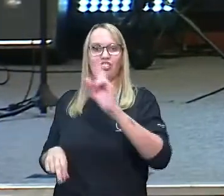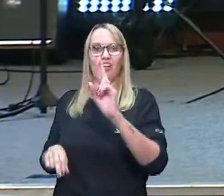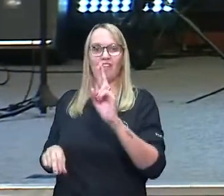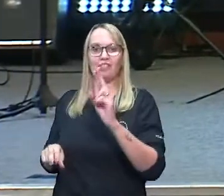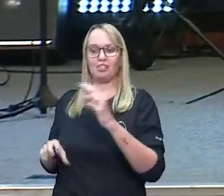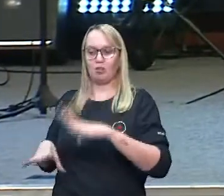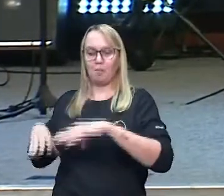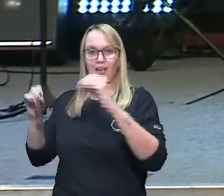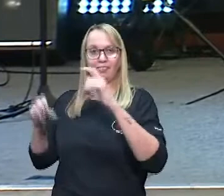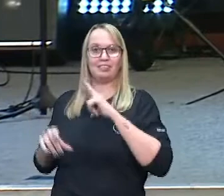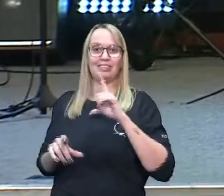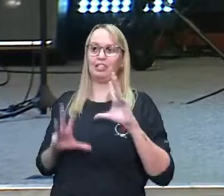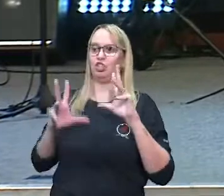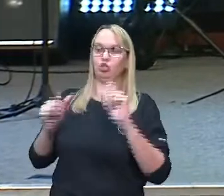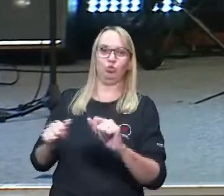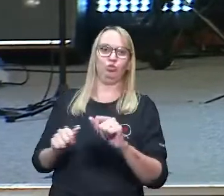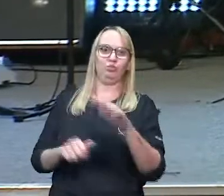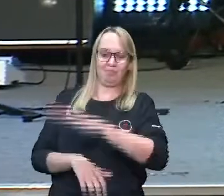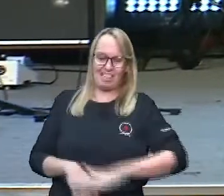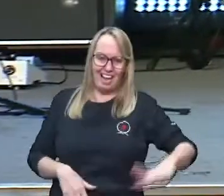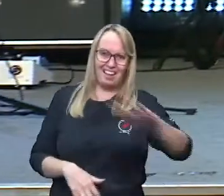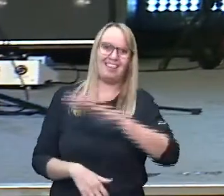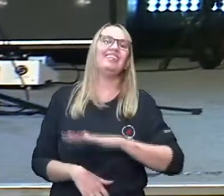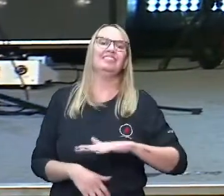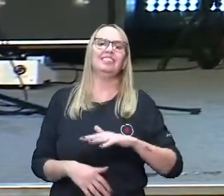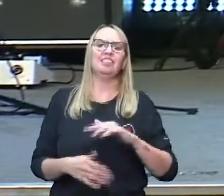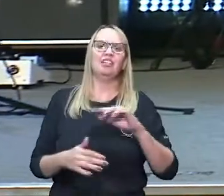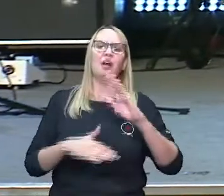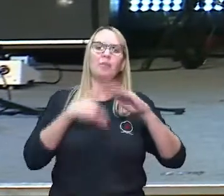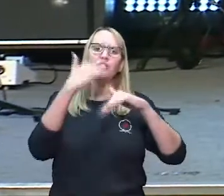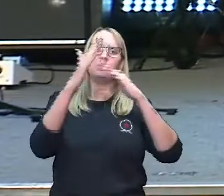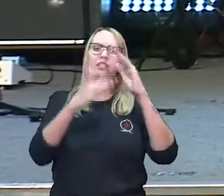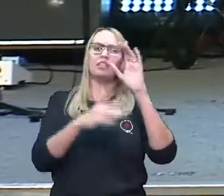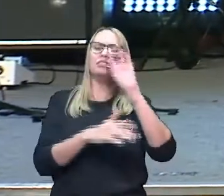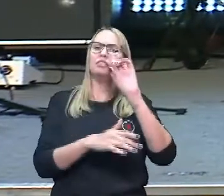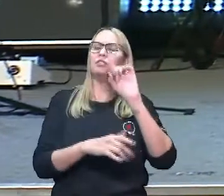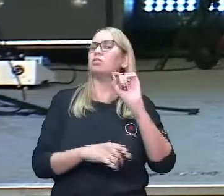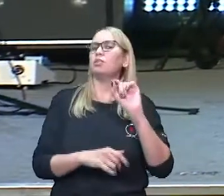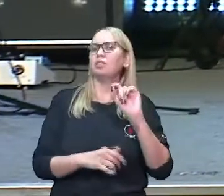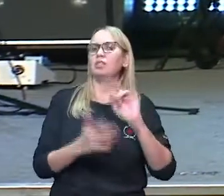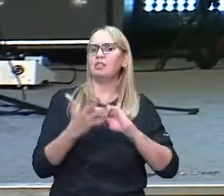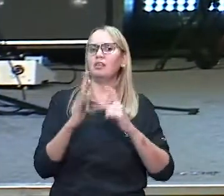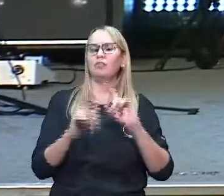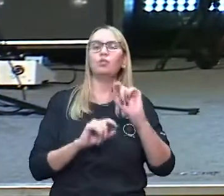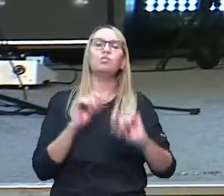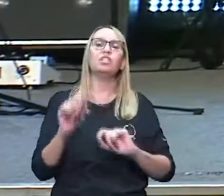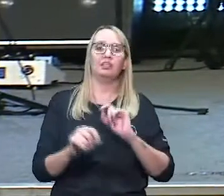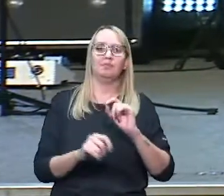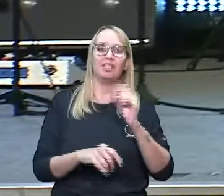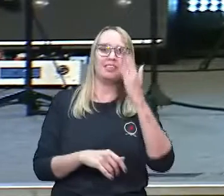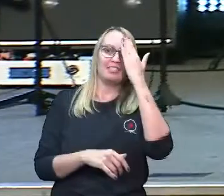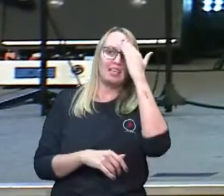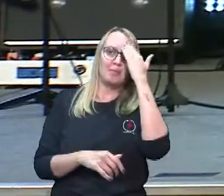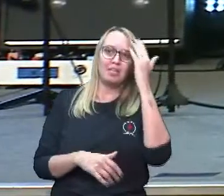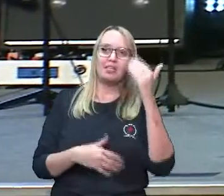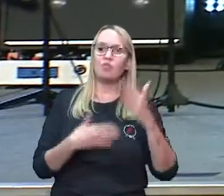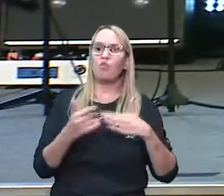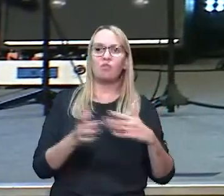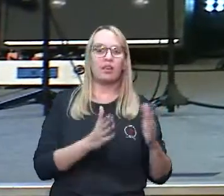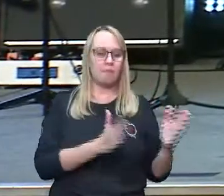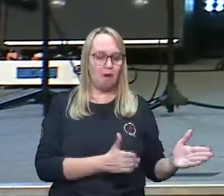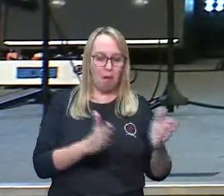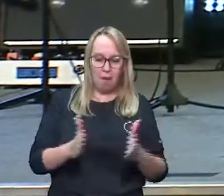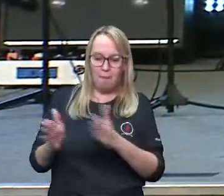tudo também, até segurança. Aí, o que é prosperidade para Deus? Prosperidade é saber que em qualquer fase da minha